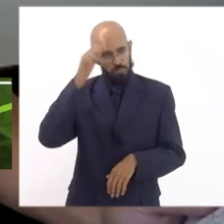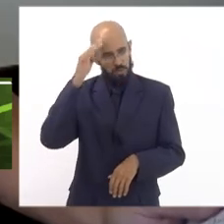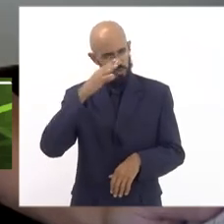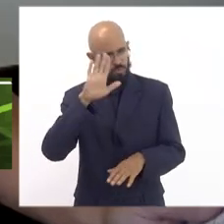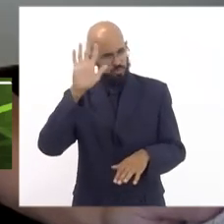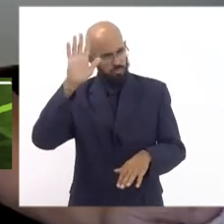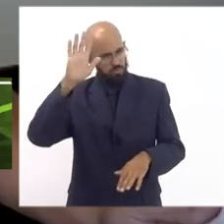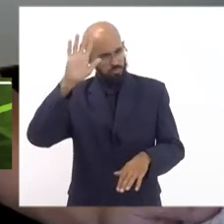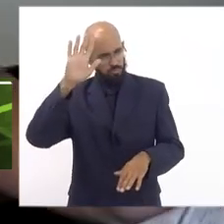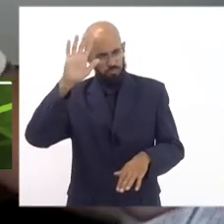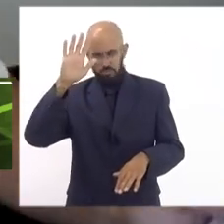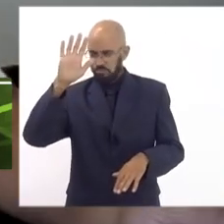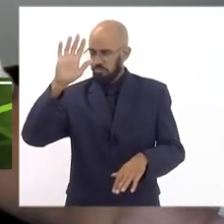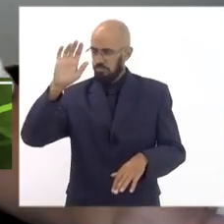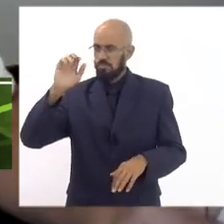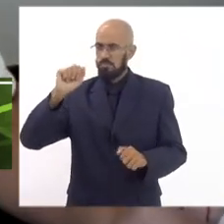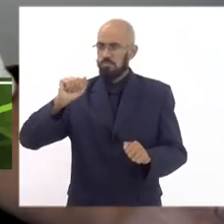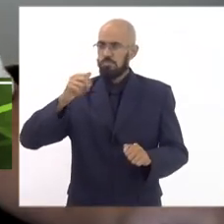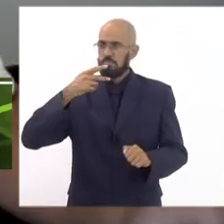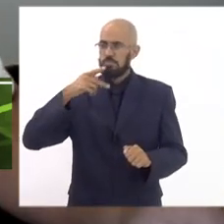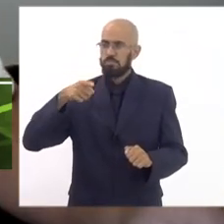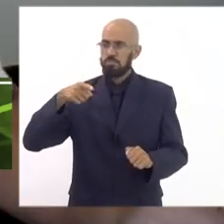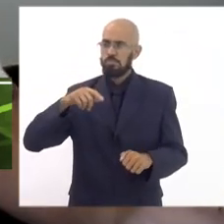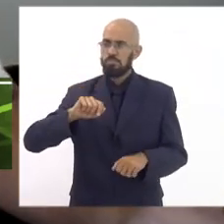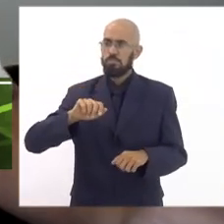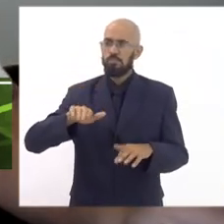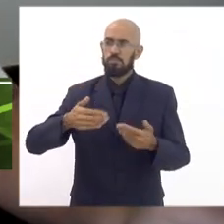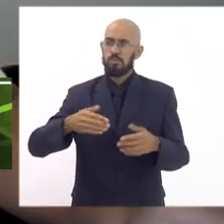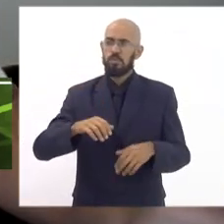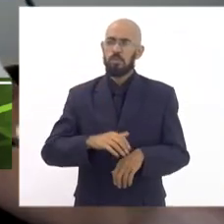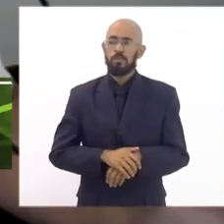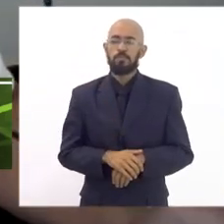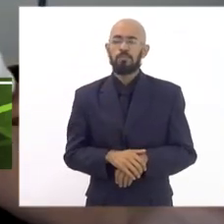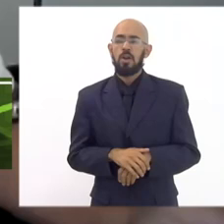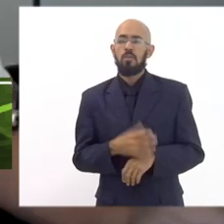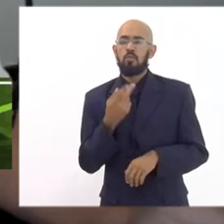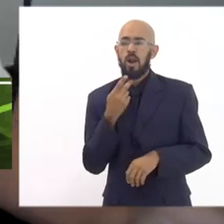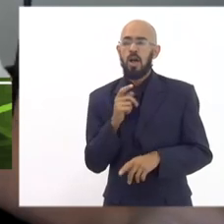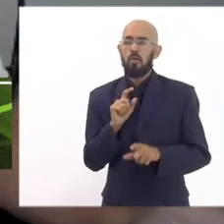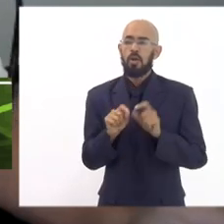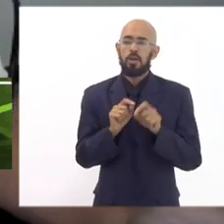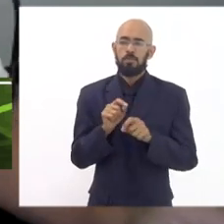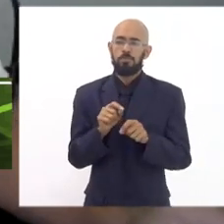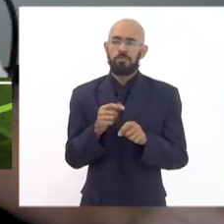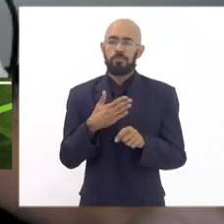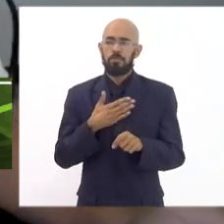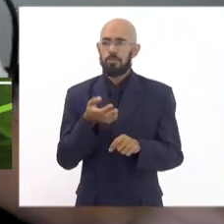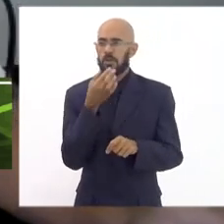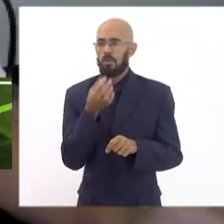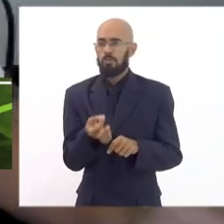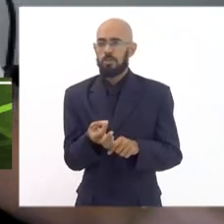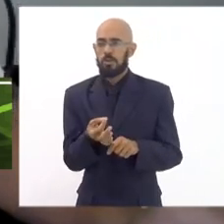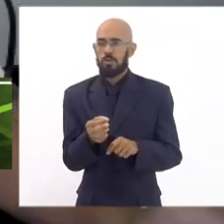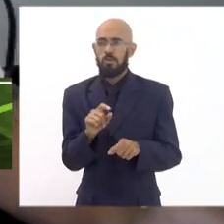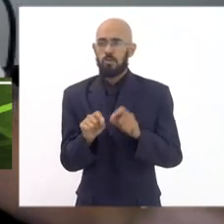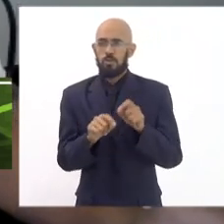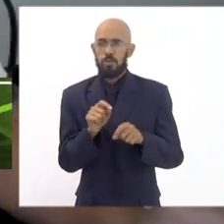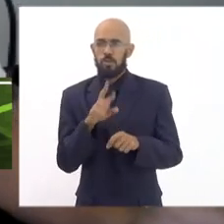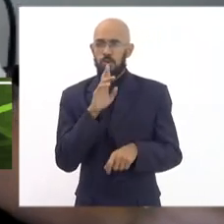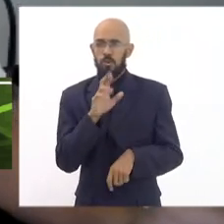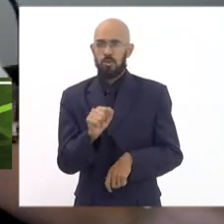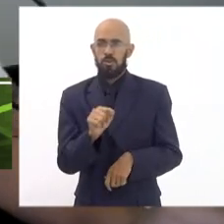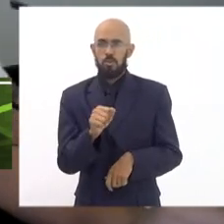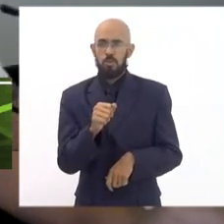Deputado Márcio Pacheco. Deputado Valdeque, depois Luiz Paulo. 30 segundos, dizer o seguinte. Eu acho que a ponderação do deputado Rodrigo